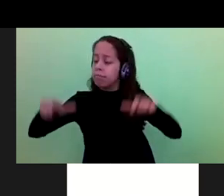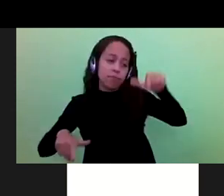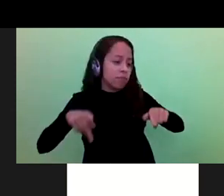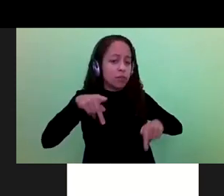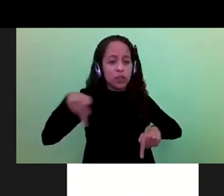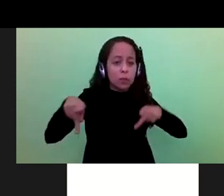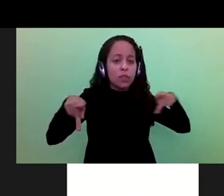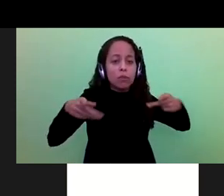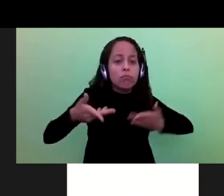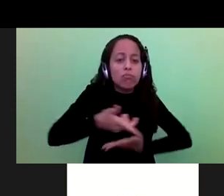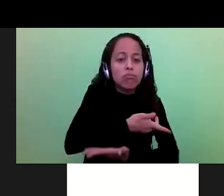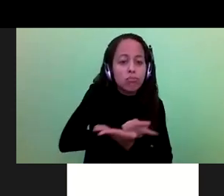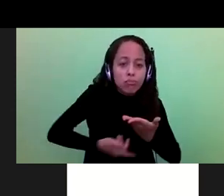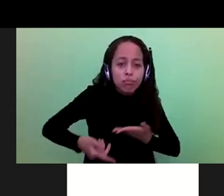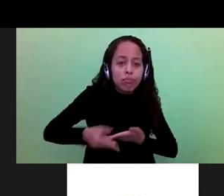de